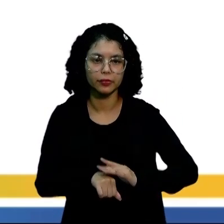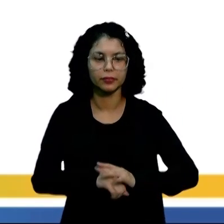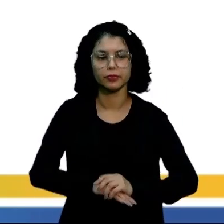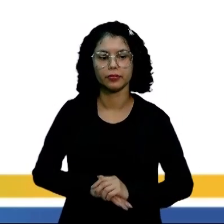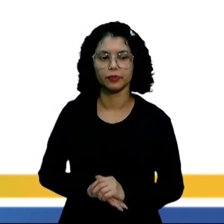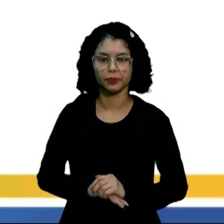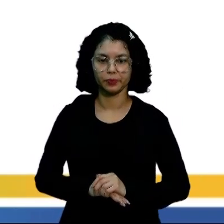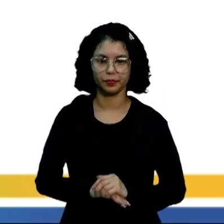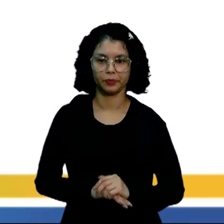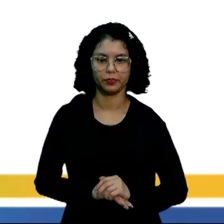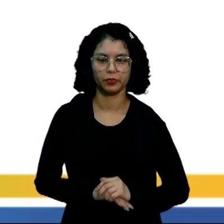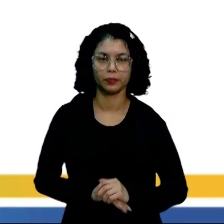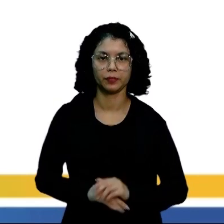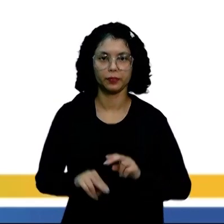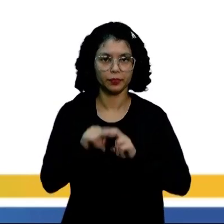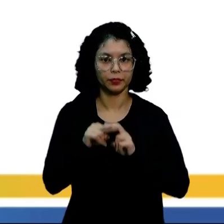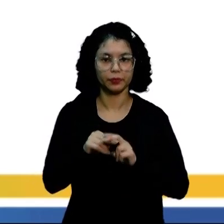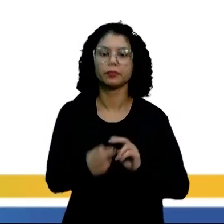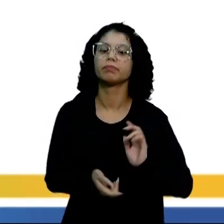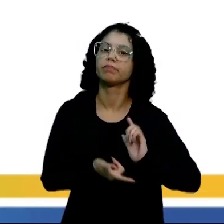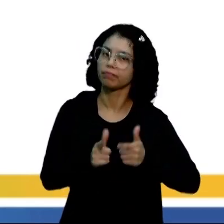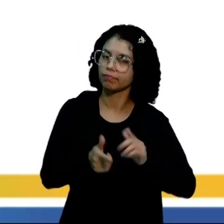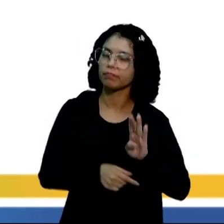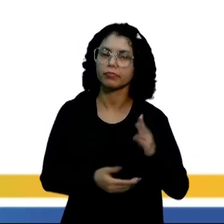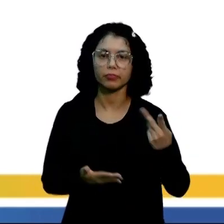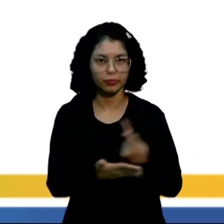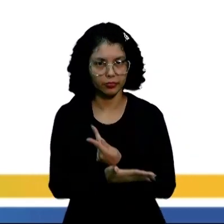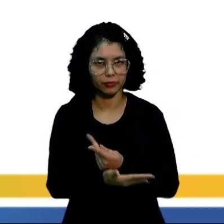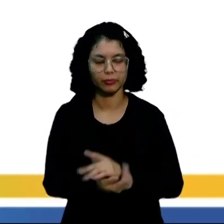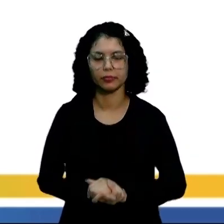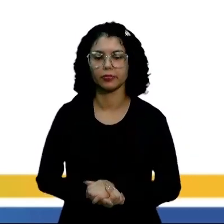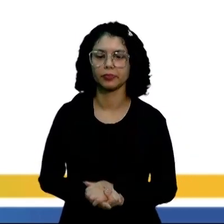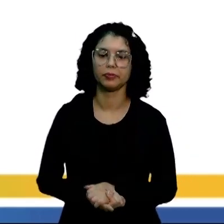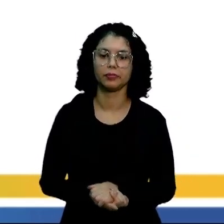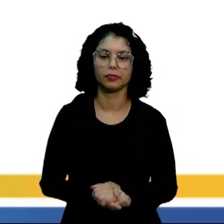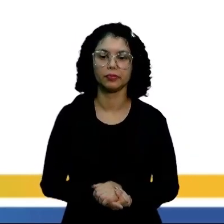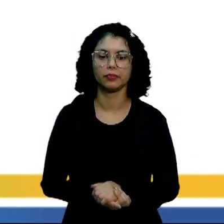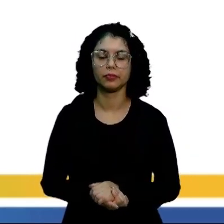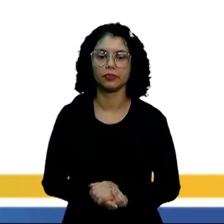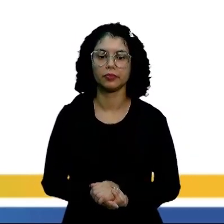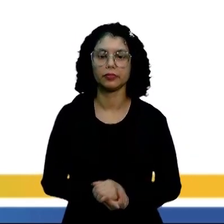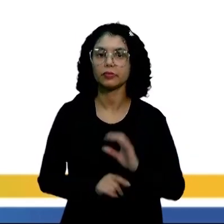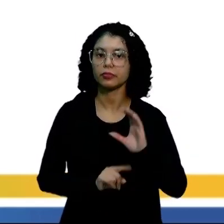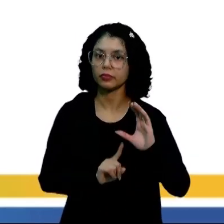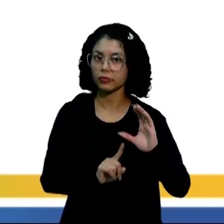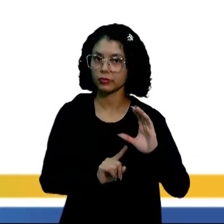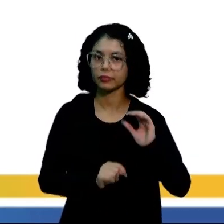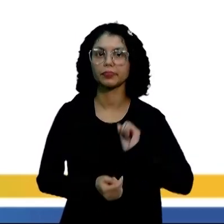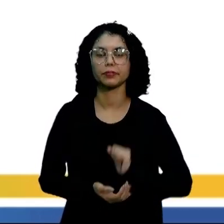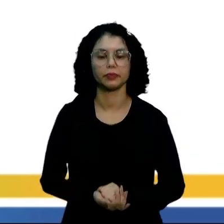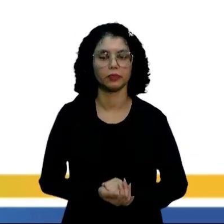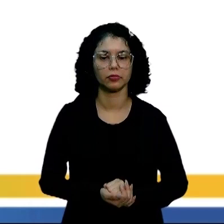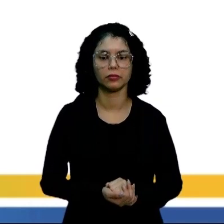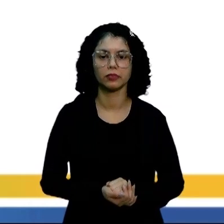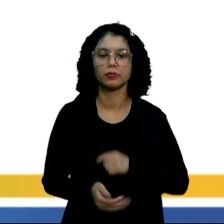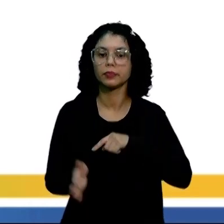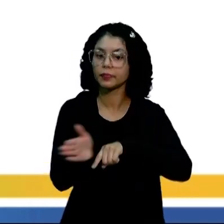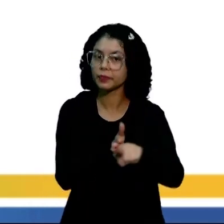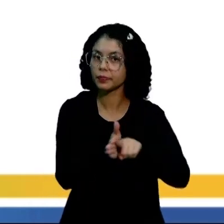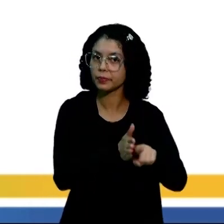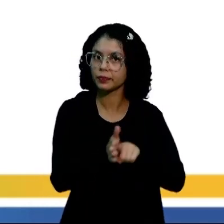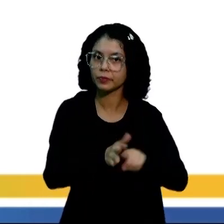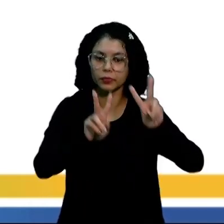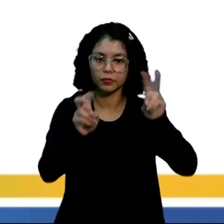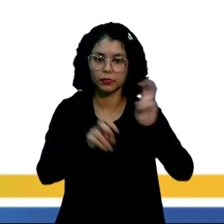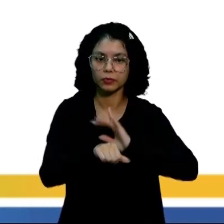Essas doenças. Portanto, a letra B também está descartada. Na letra C, nós temos as pesquisas